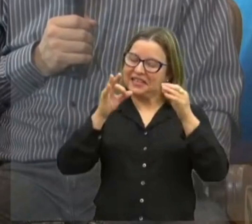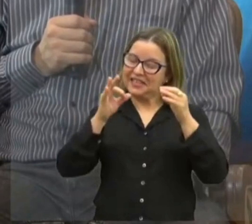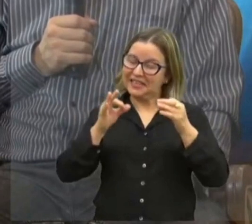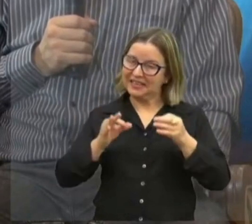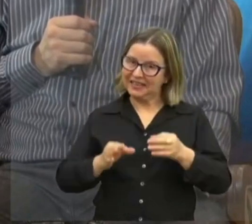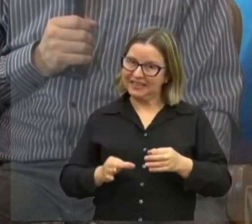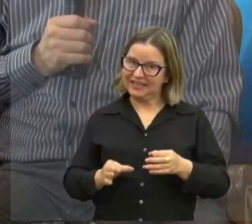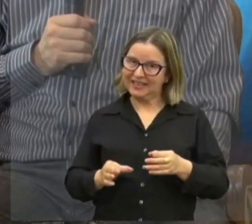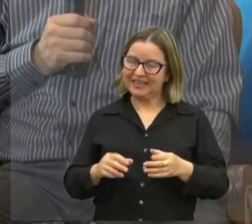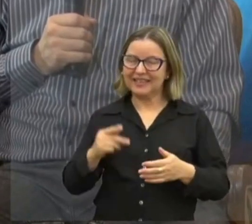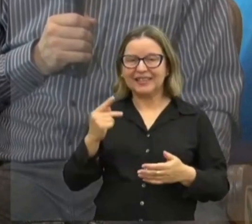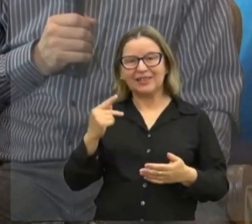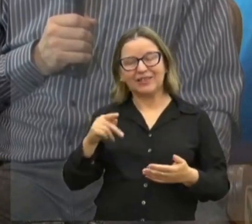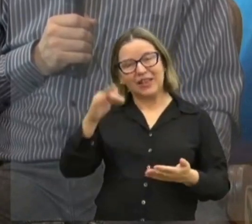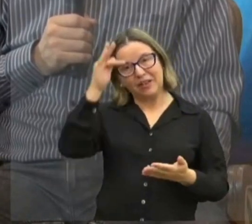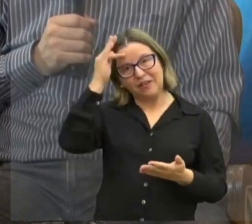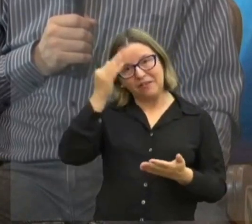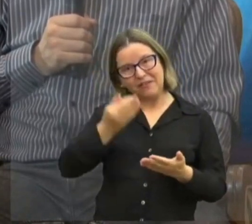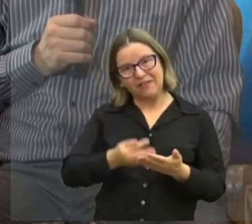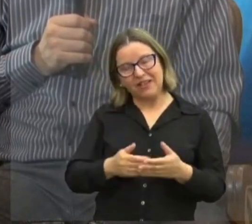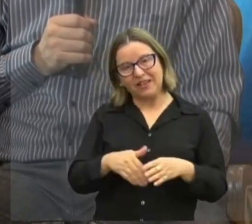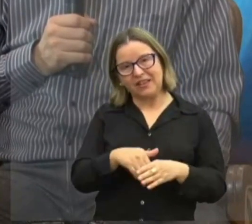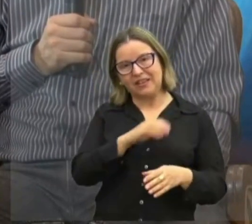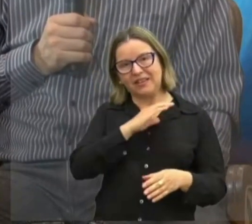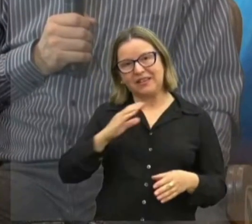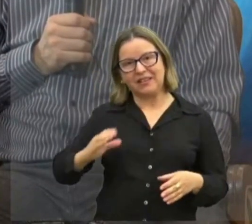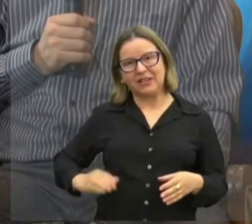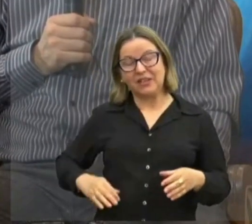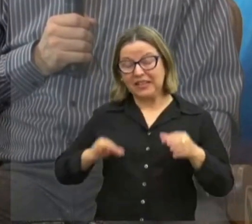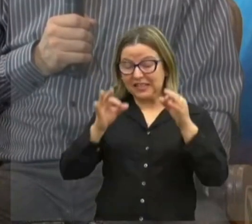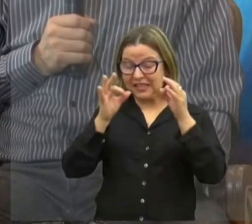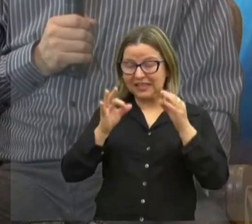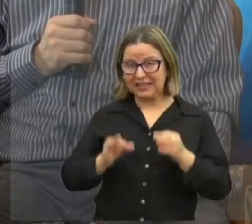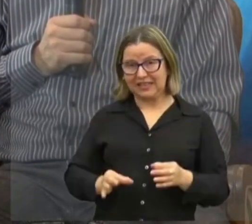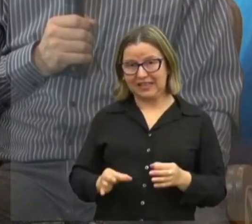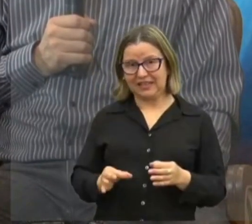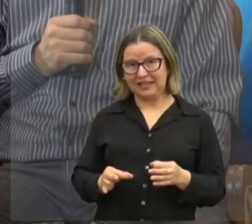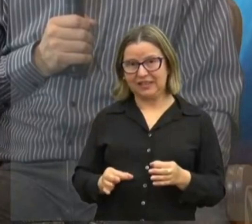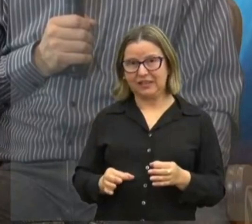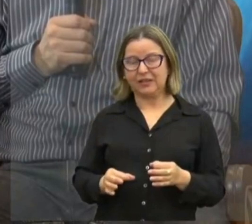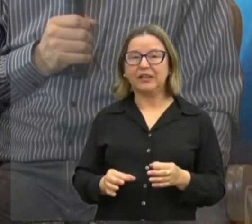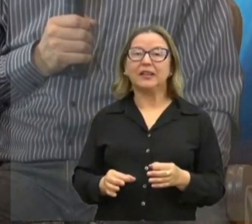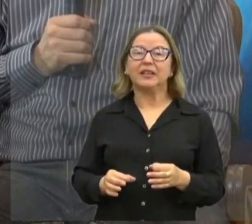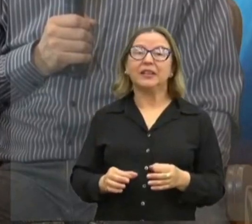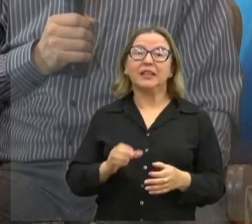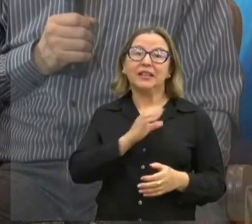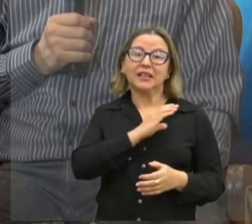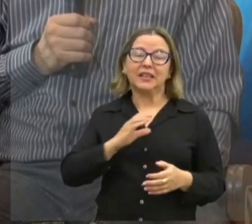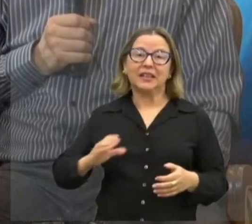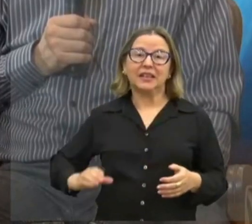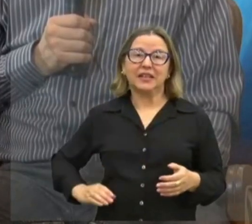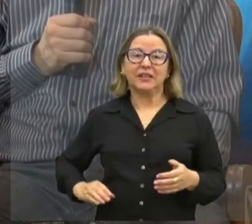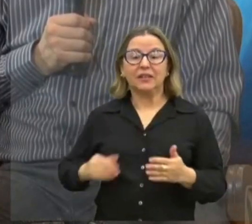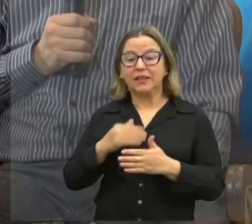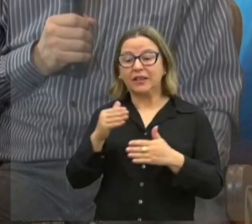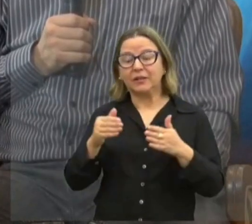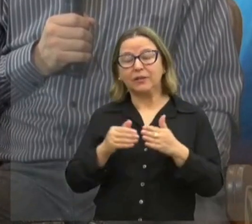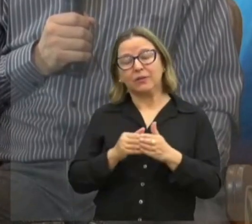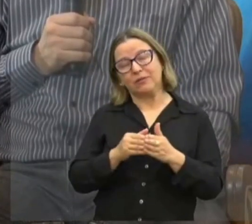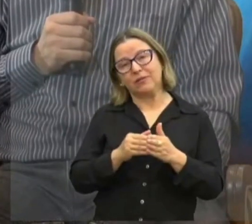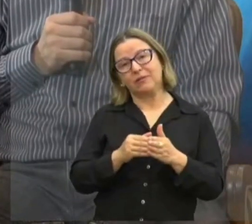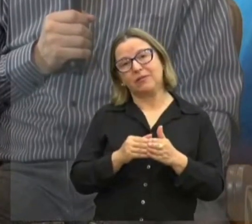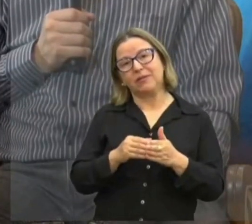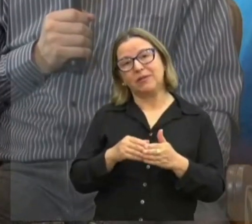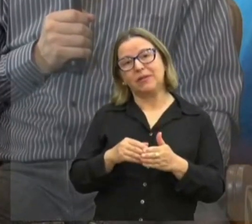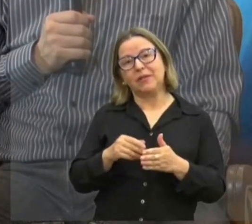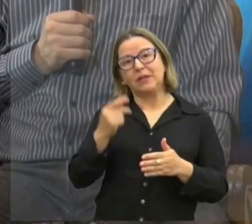convicção da sua fé em Cristo, da certeza e da convicção de que Cristo é suficiente na sua vida. Amém.